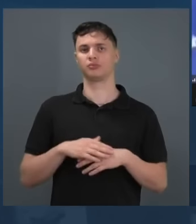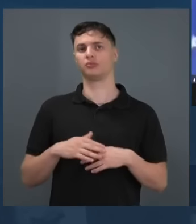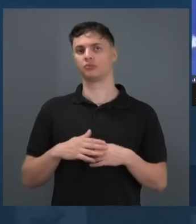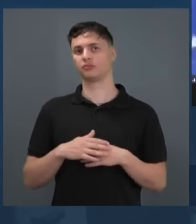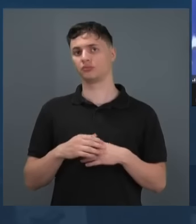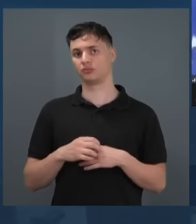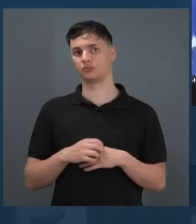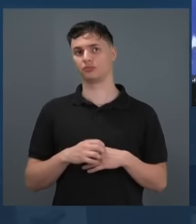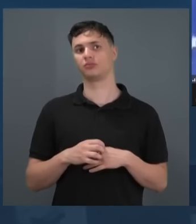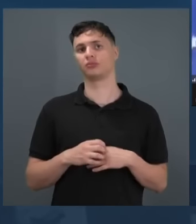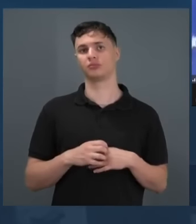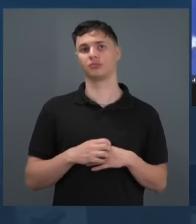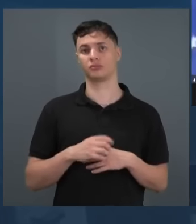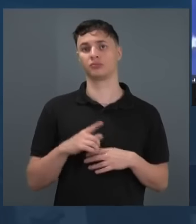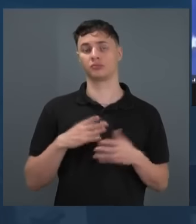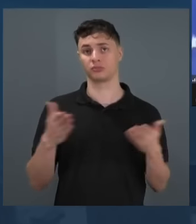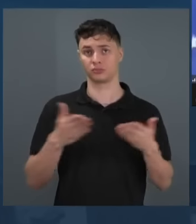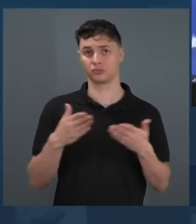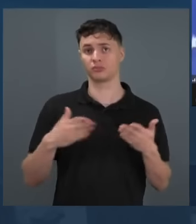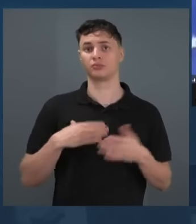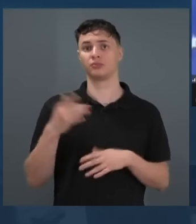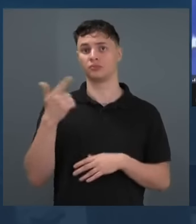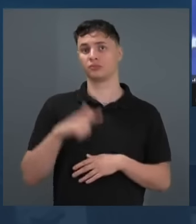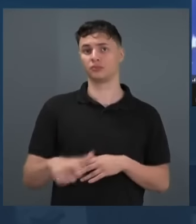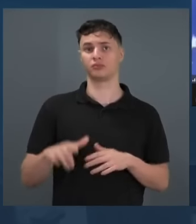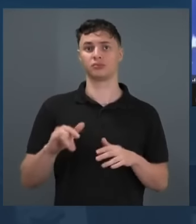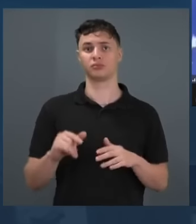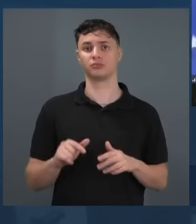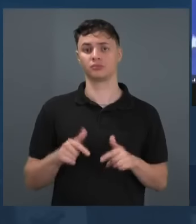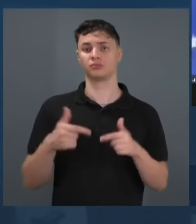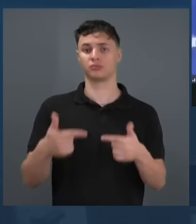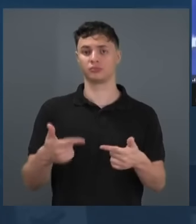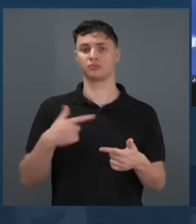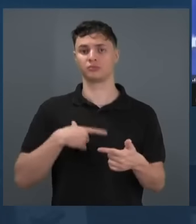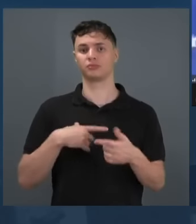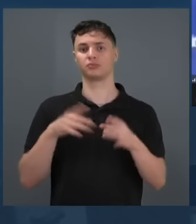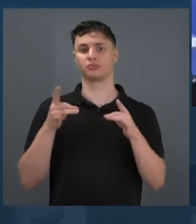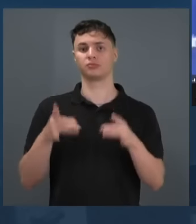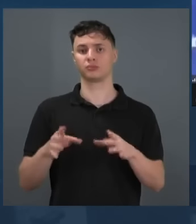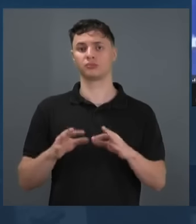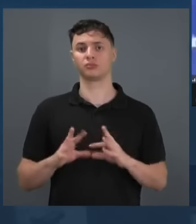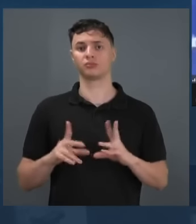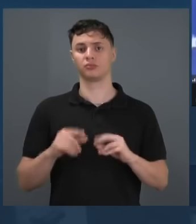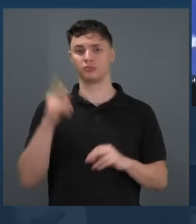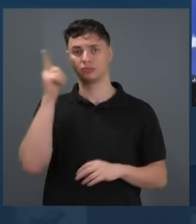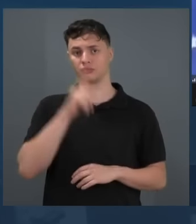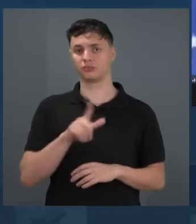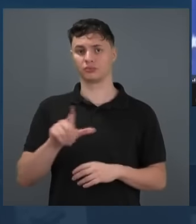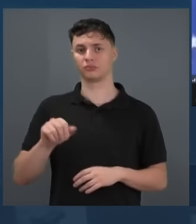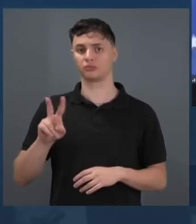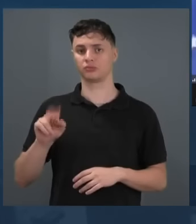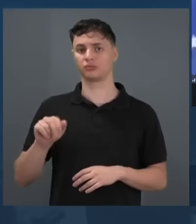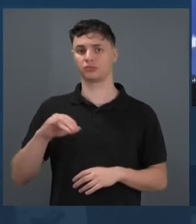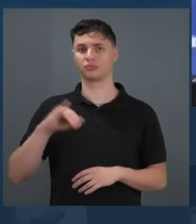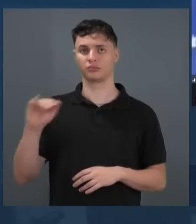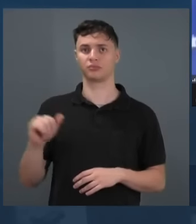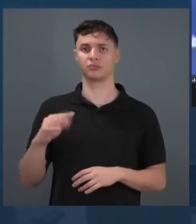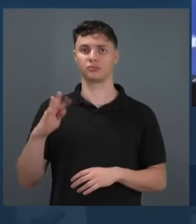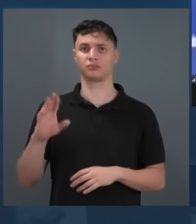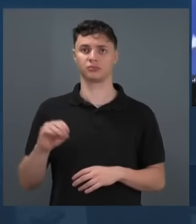curso mais uma ação para destruir todas as conquistas da Lava Jato. É a pá de cal na Lava